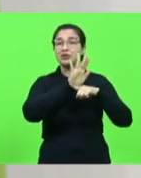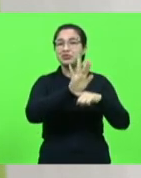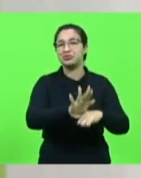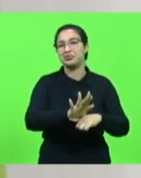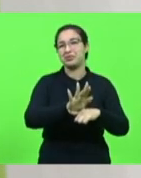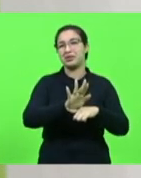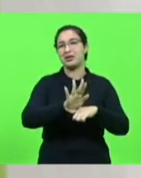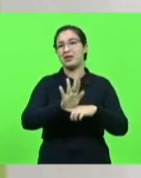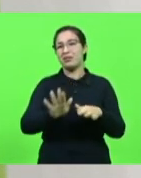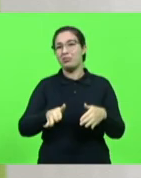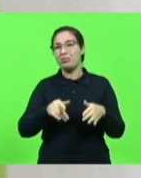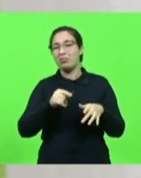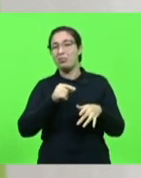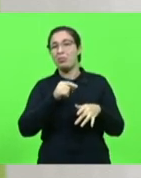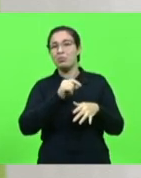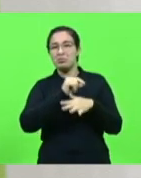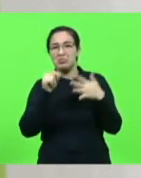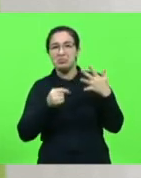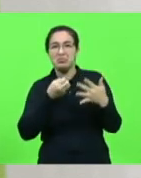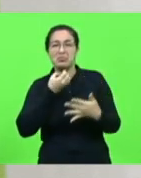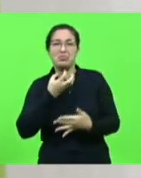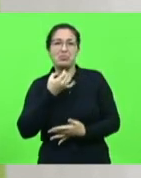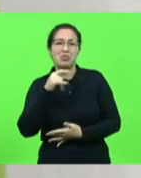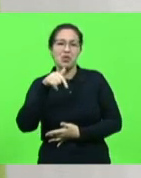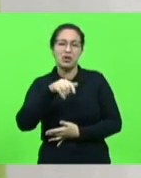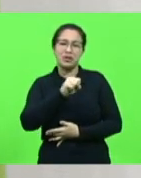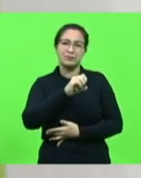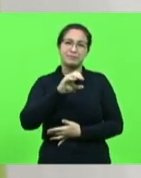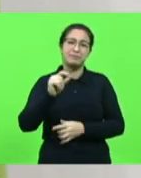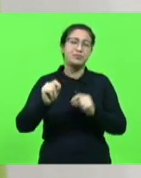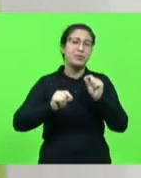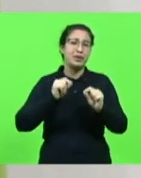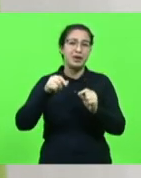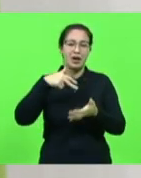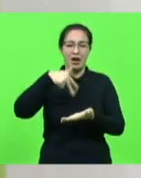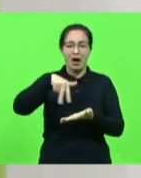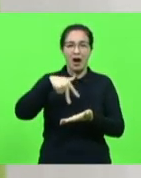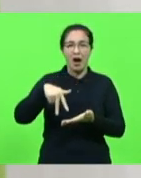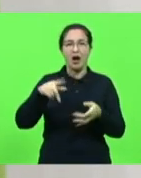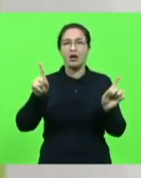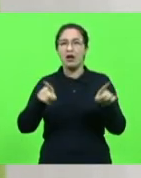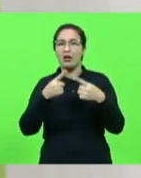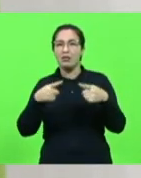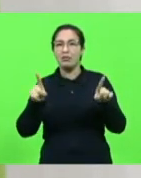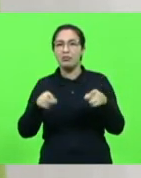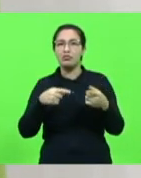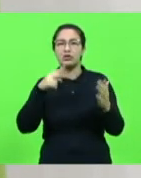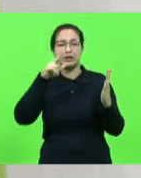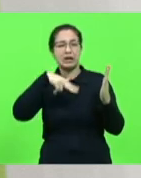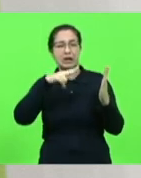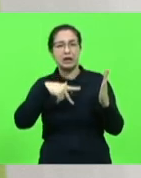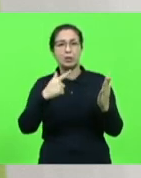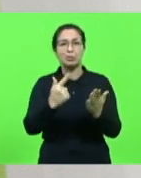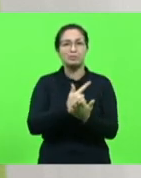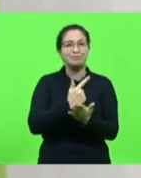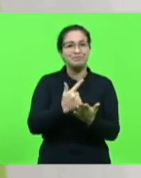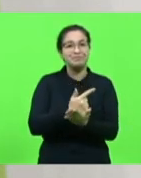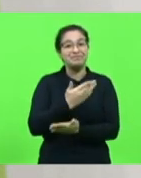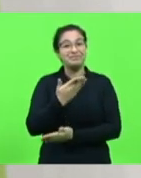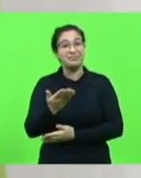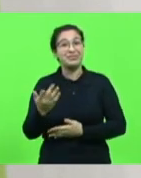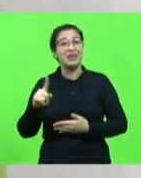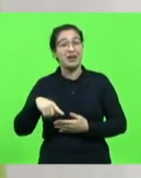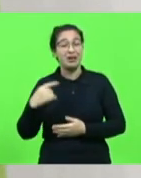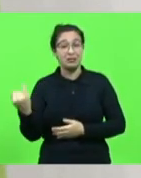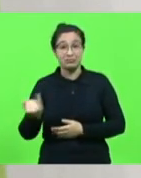são realizadas em todo o estado de Santa Catarina. E a arte, presidente, a música, a cultura, a leitura, a literatura, são fundamentais para a